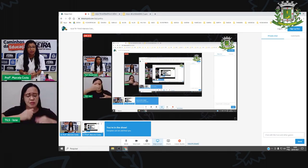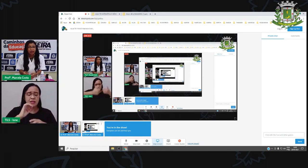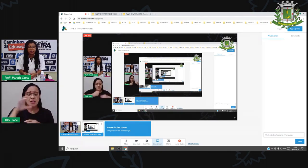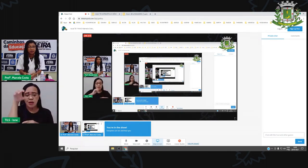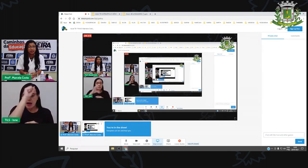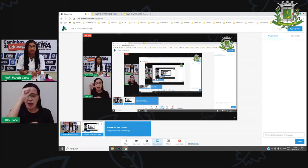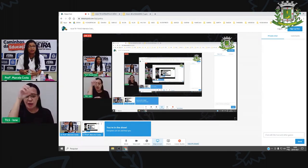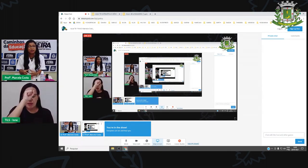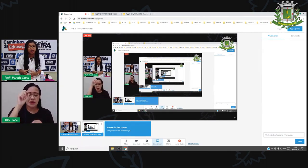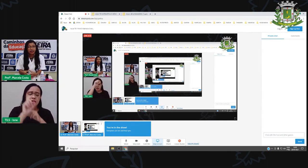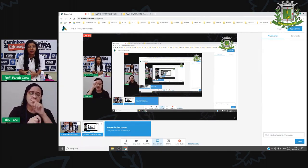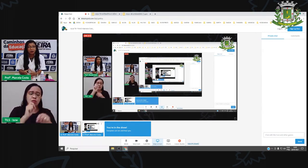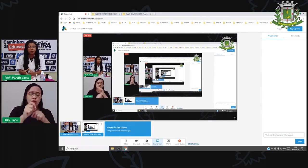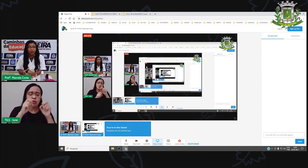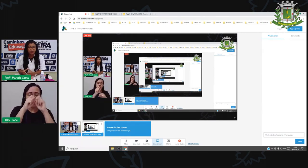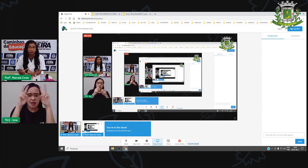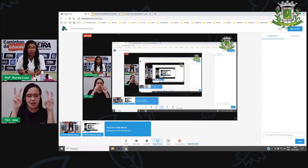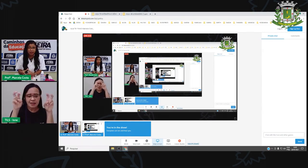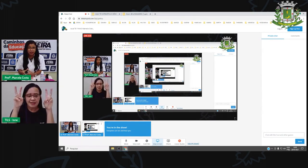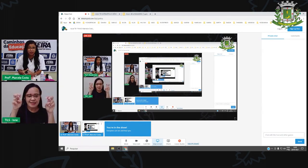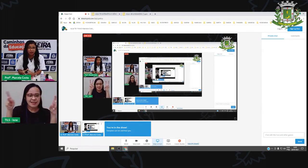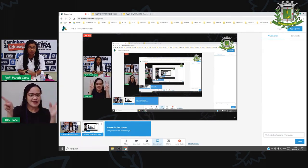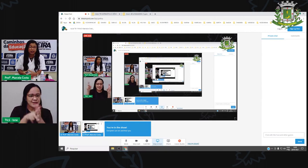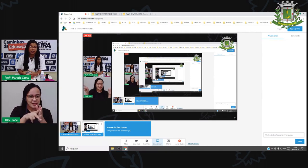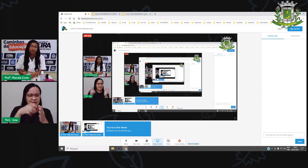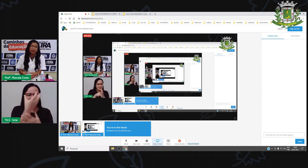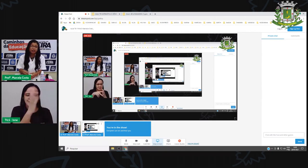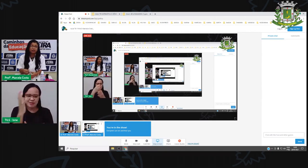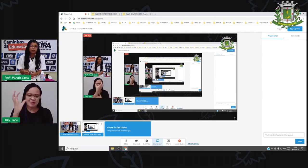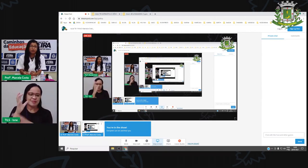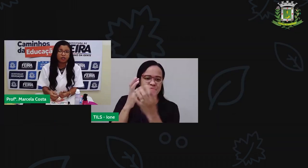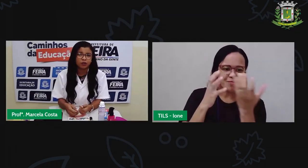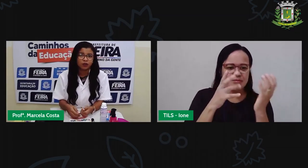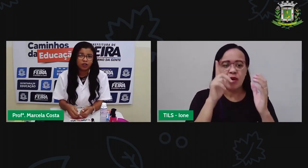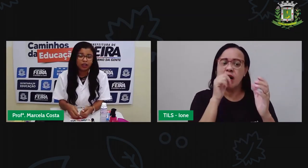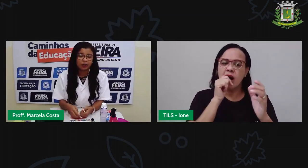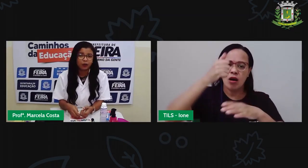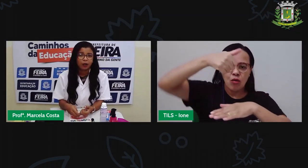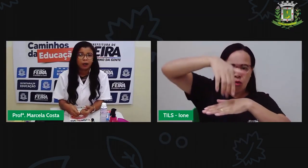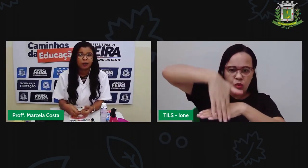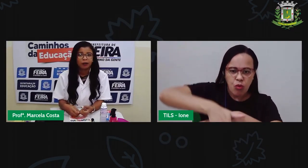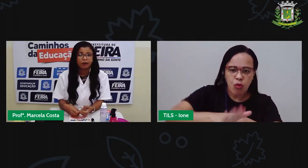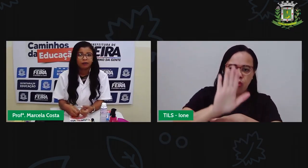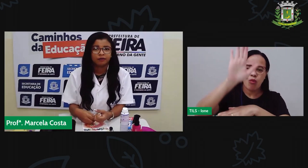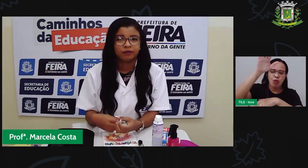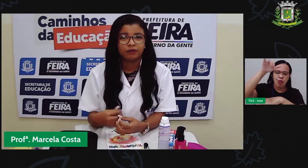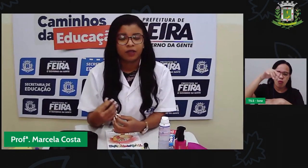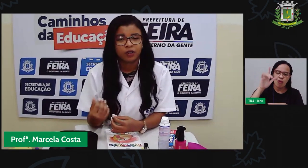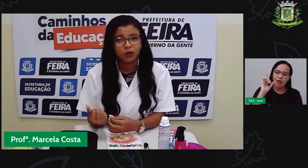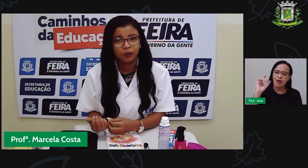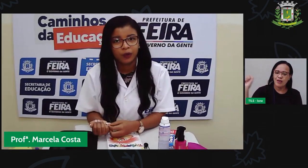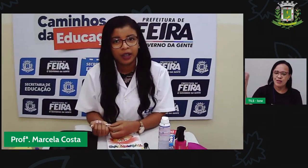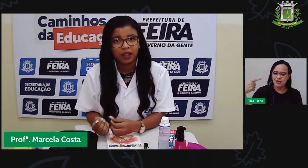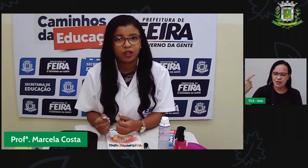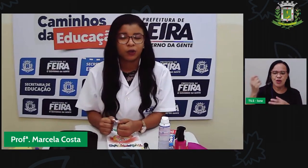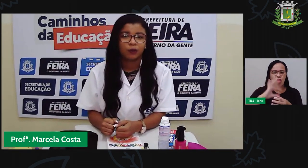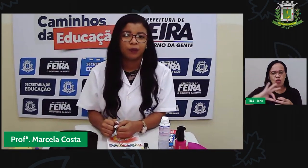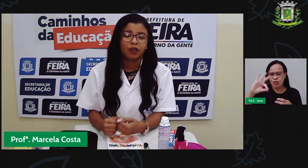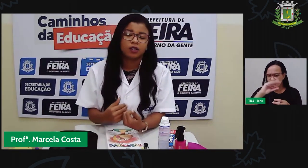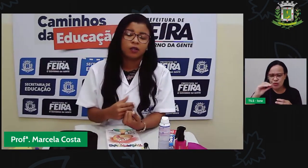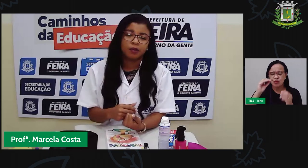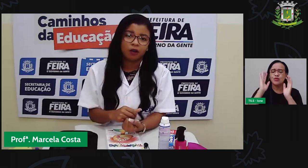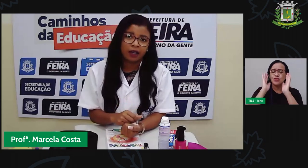temas relacionados ao meio ambiente, né? Já vimos discutindo sobre o